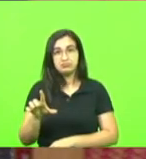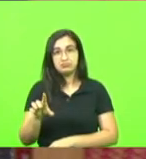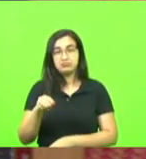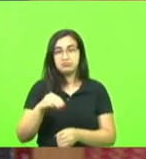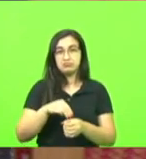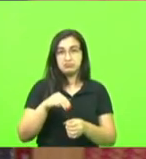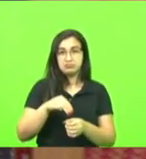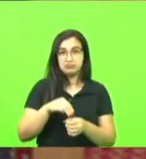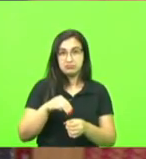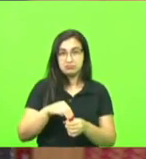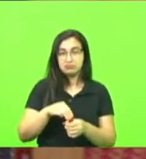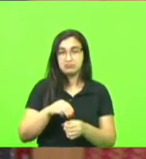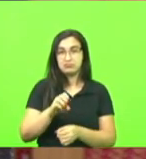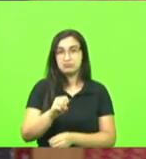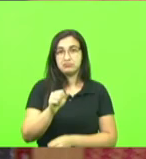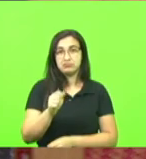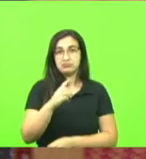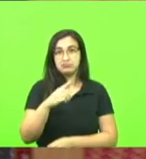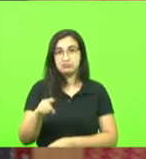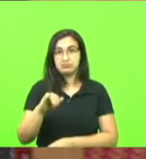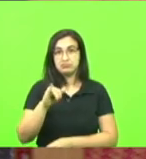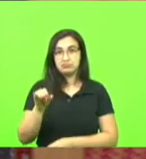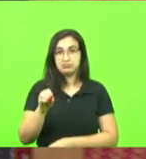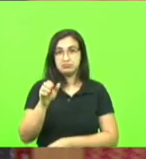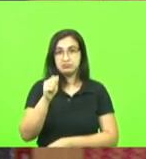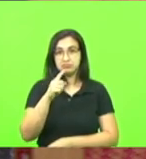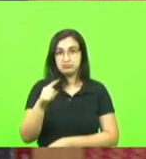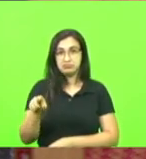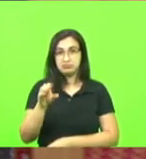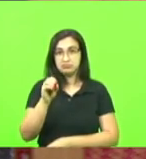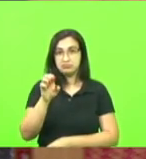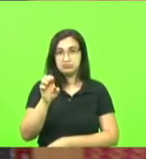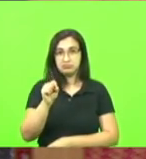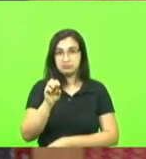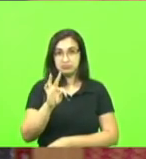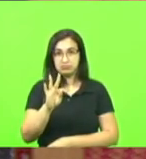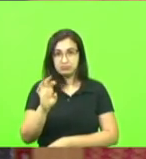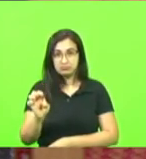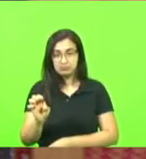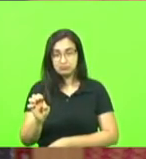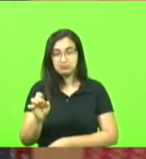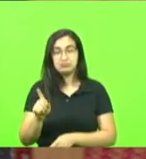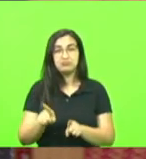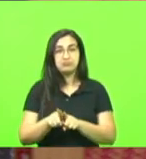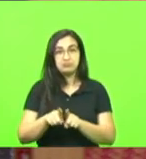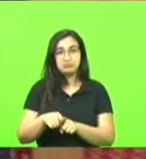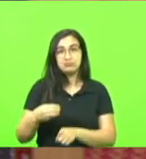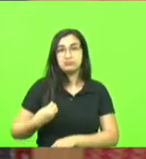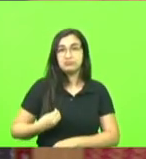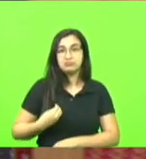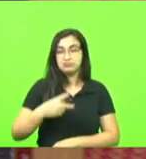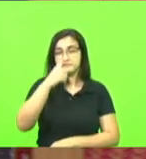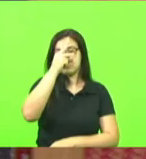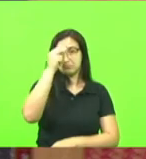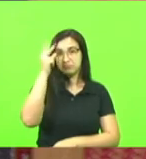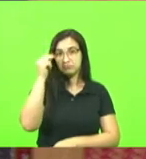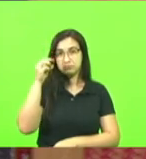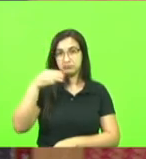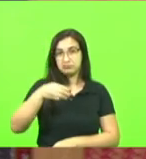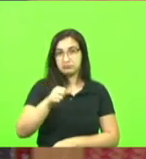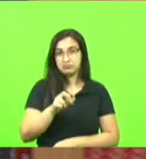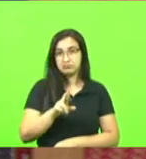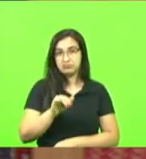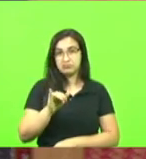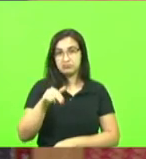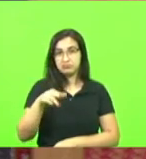do Oeste. Também está aí presente e recebemos em gabinete o prefeito Marino Frei,